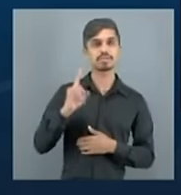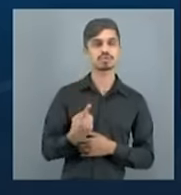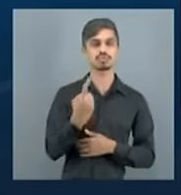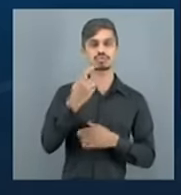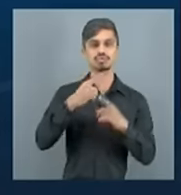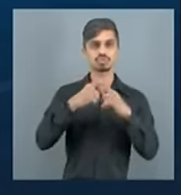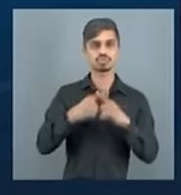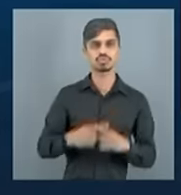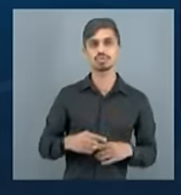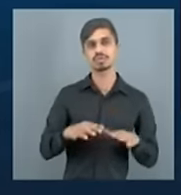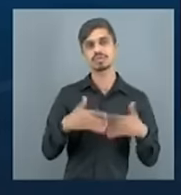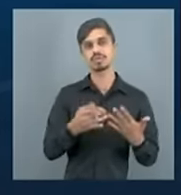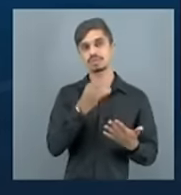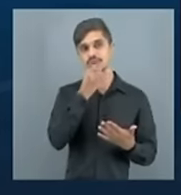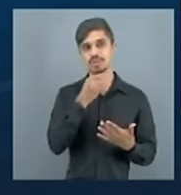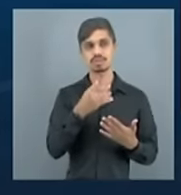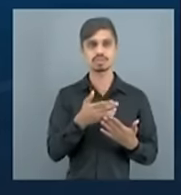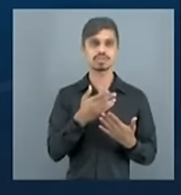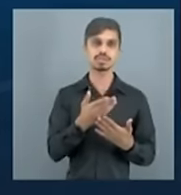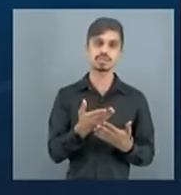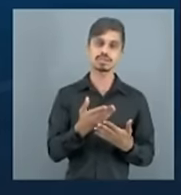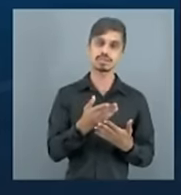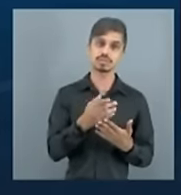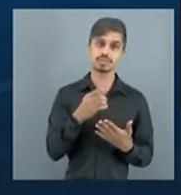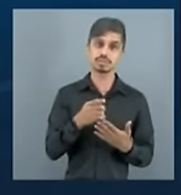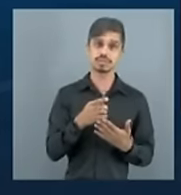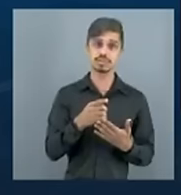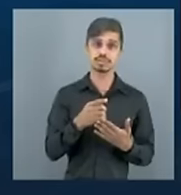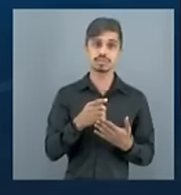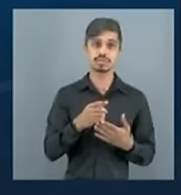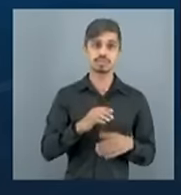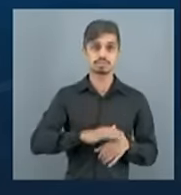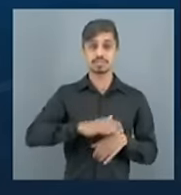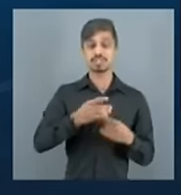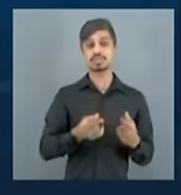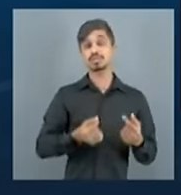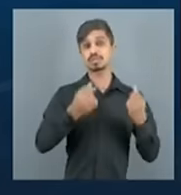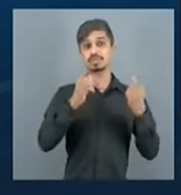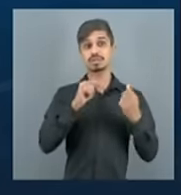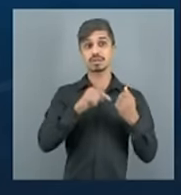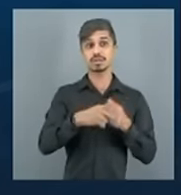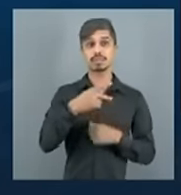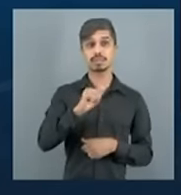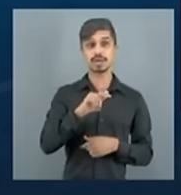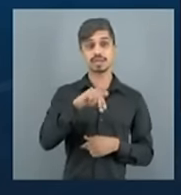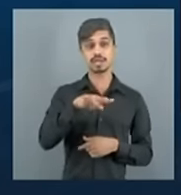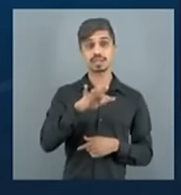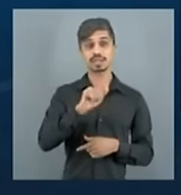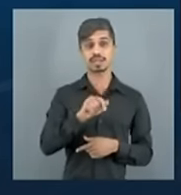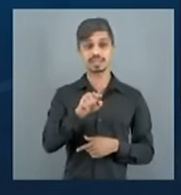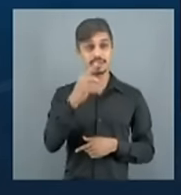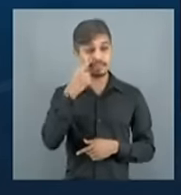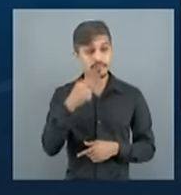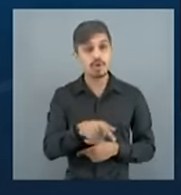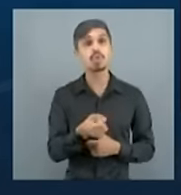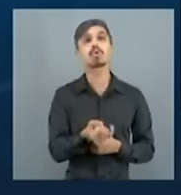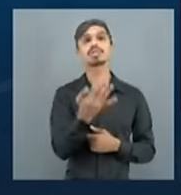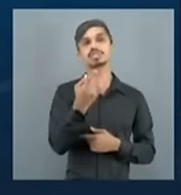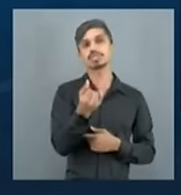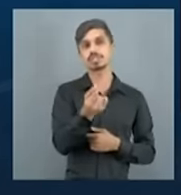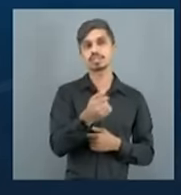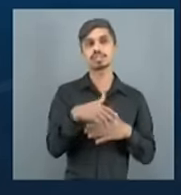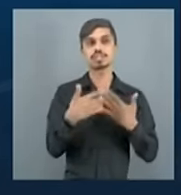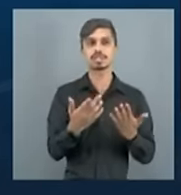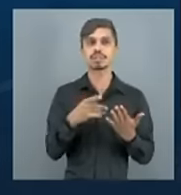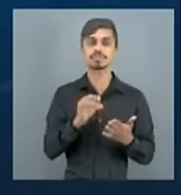Entende? Estou te dando um exemplo. Então, você vai ver números muito exorbitantes que isso. Portanto, você viu o Paquetá aí, quanto dinheiro foi. Então, por isso que